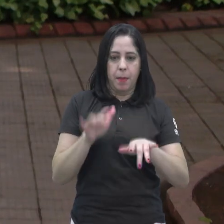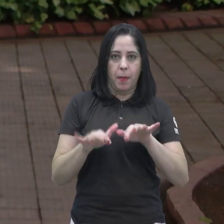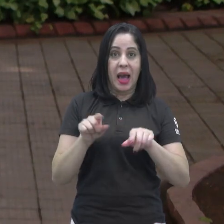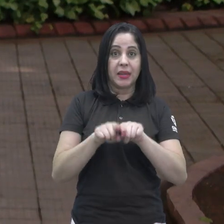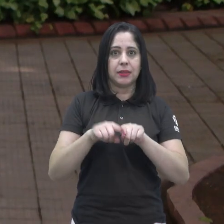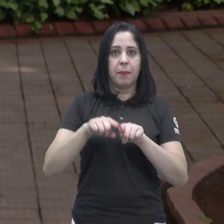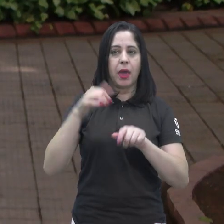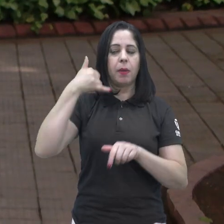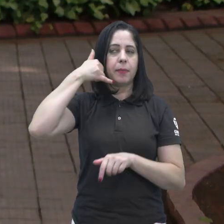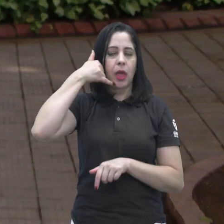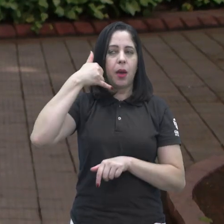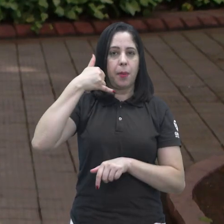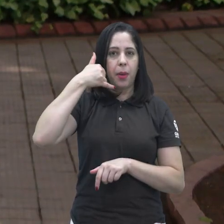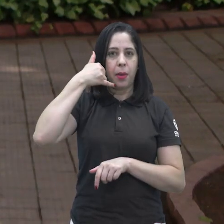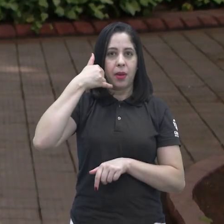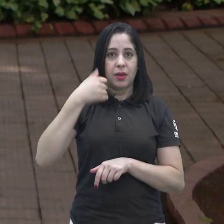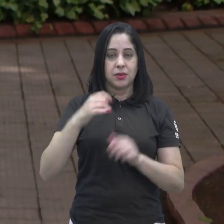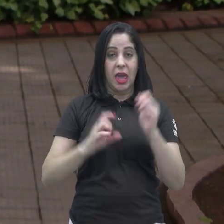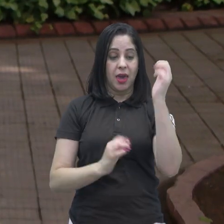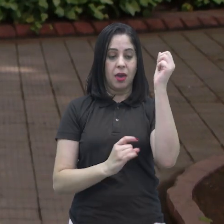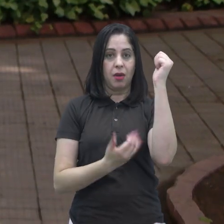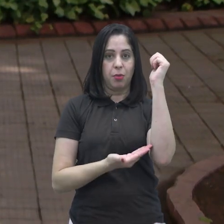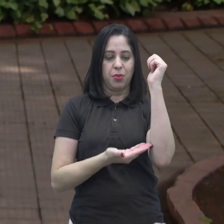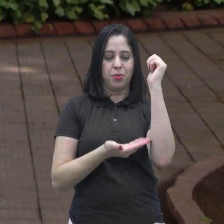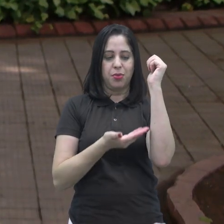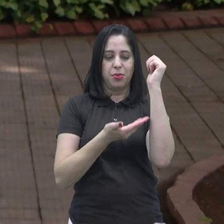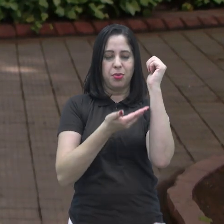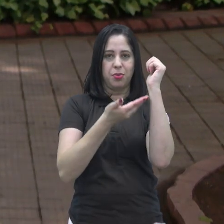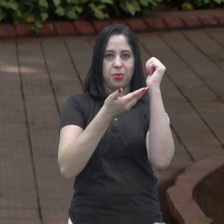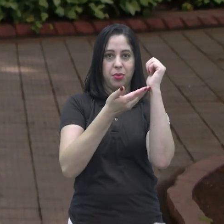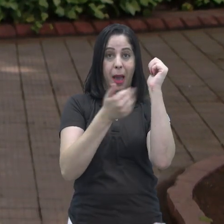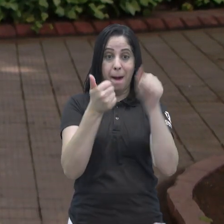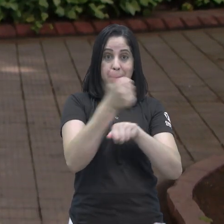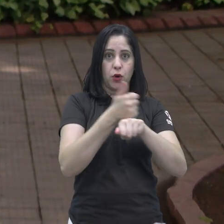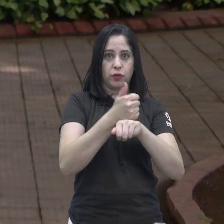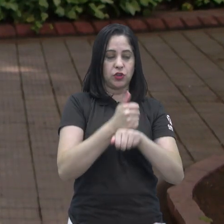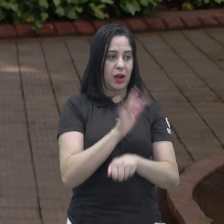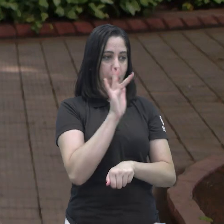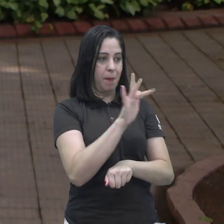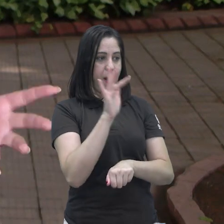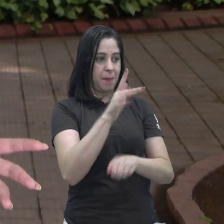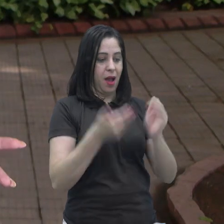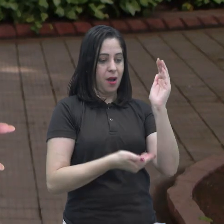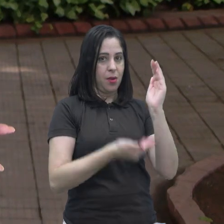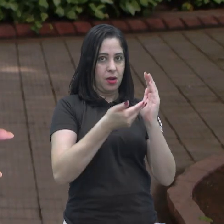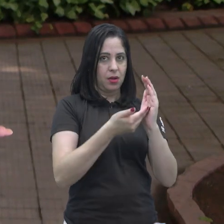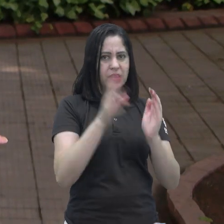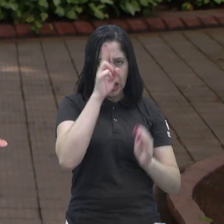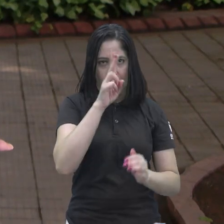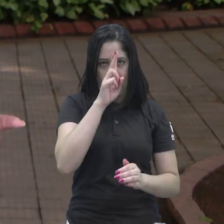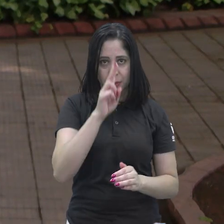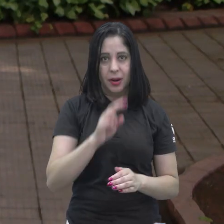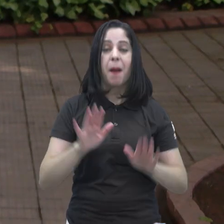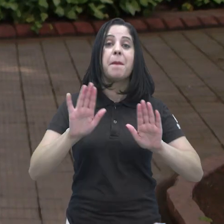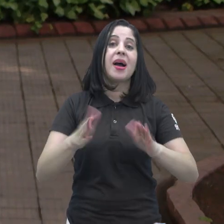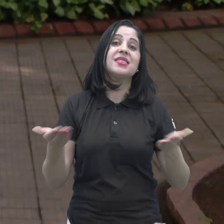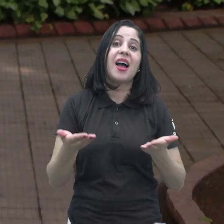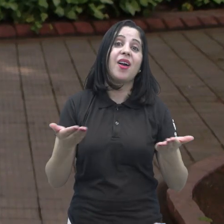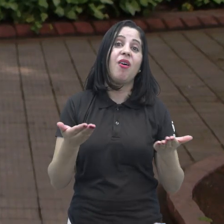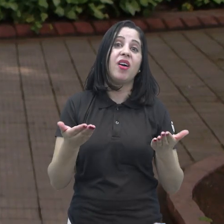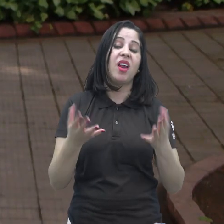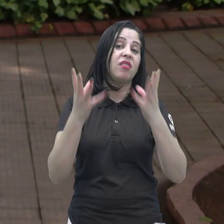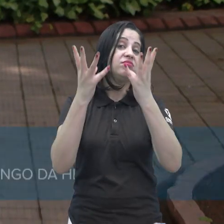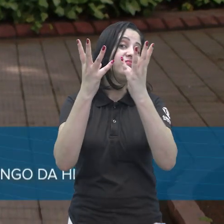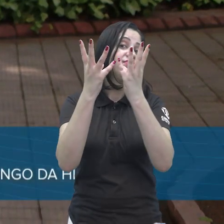datilógrafo, telefonista e assessorista? Pois é, são profissões que marcaram uma geração, né, dentro do mercado de trabalho. Mas,